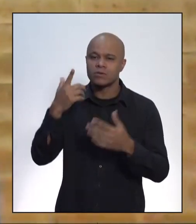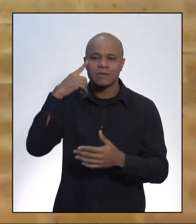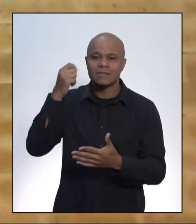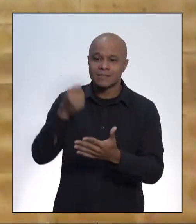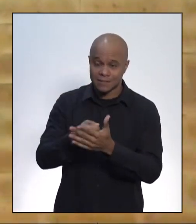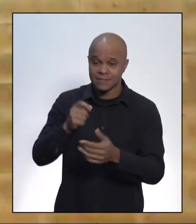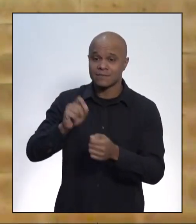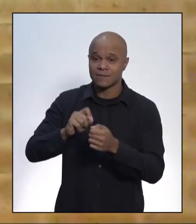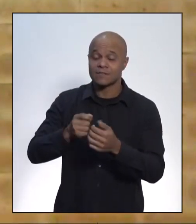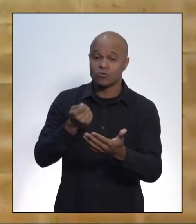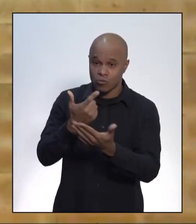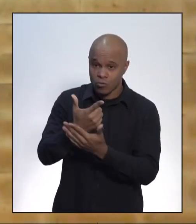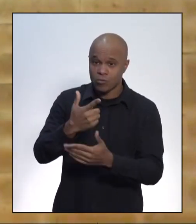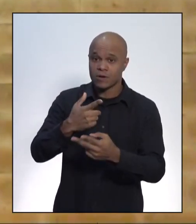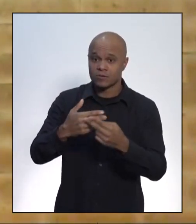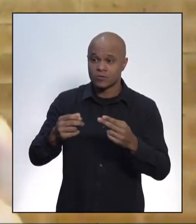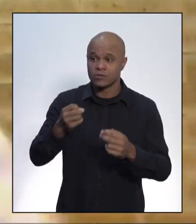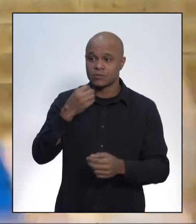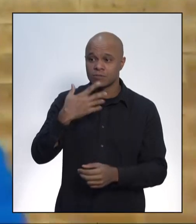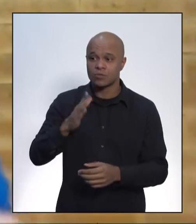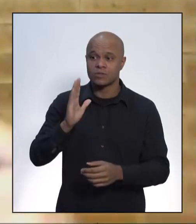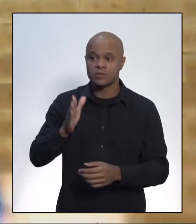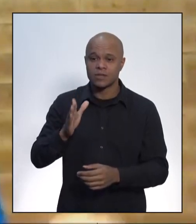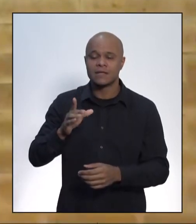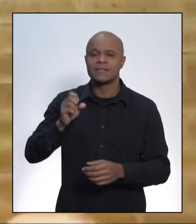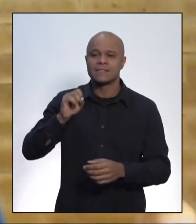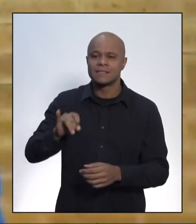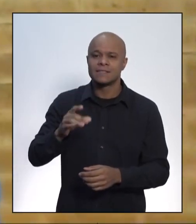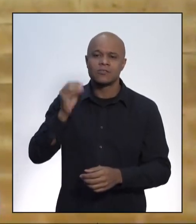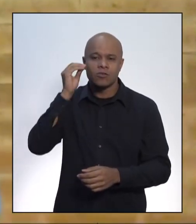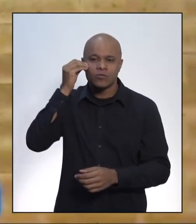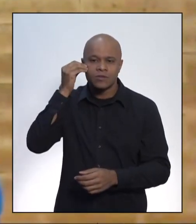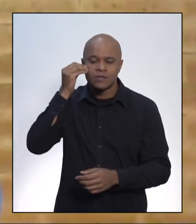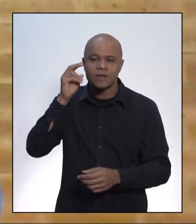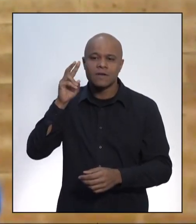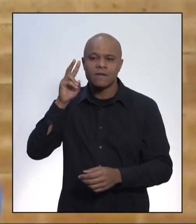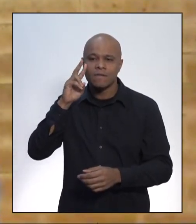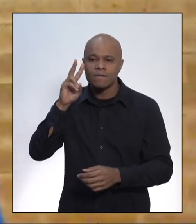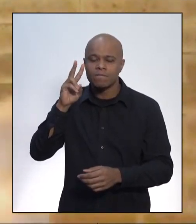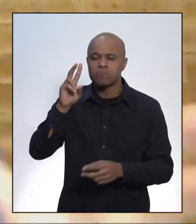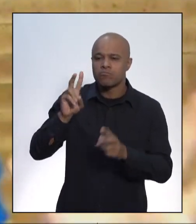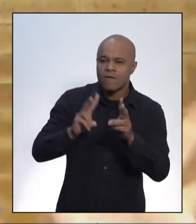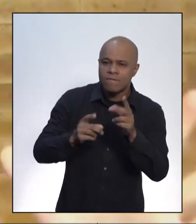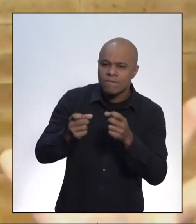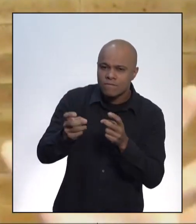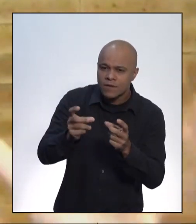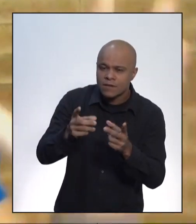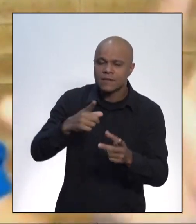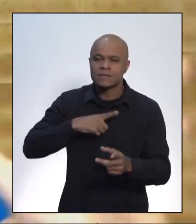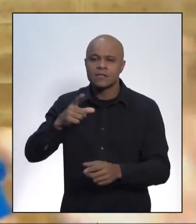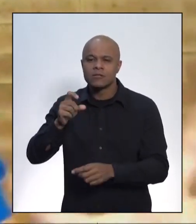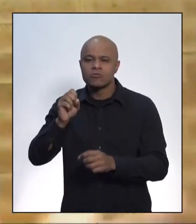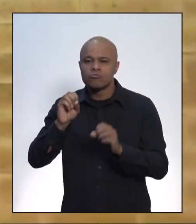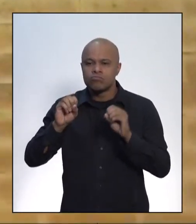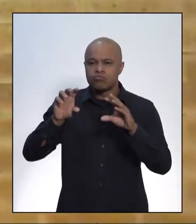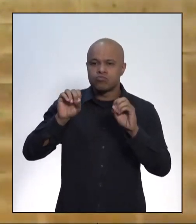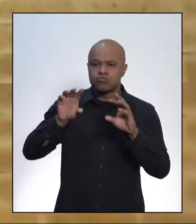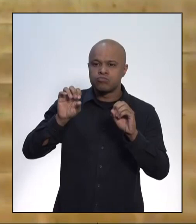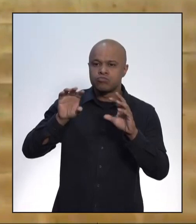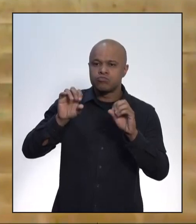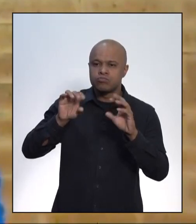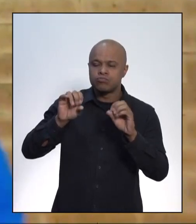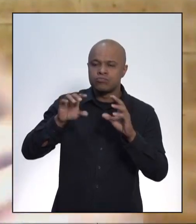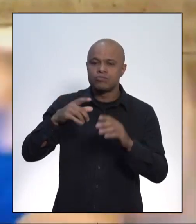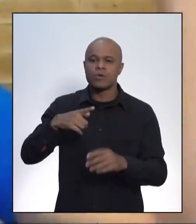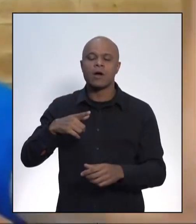grande indicativo que você tem um produto bom para o mercado. A partir do momento que você está tentando vender algo, ninguém está disposto a comprar, aí você tem um sinal de alerta te dizendo, opa, talvez você chegou